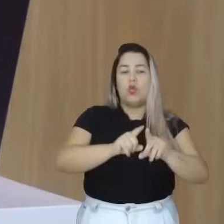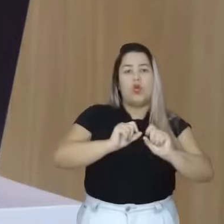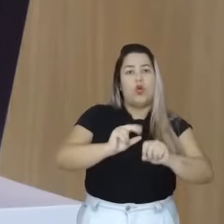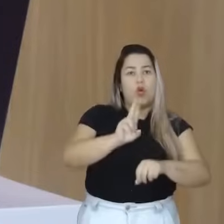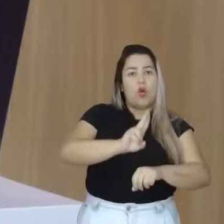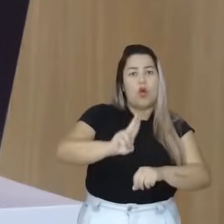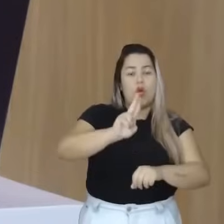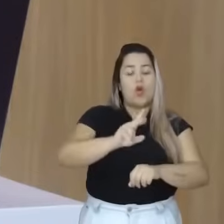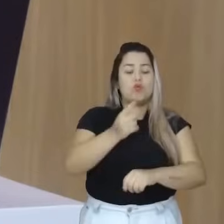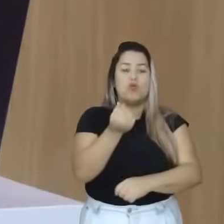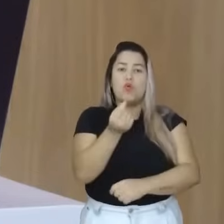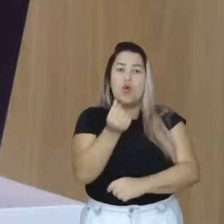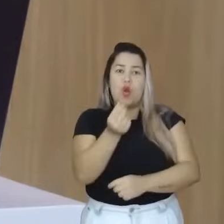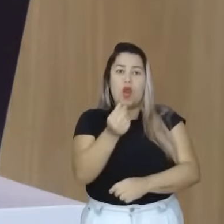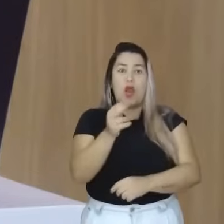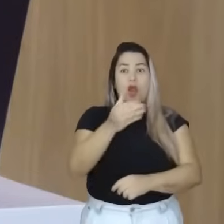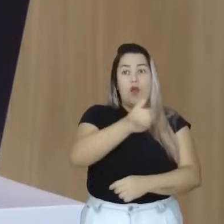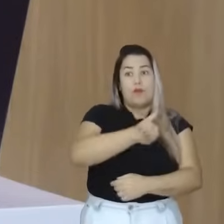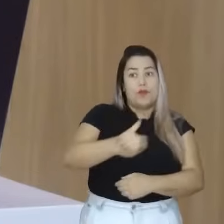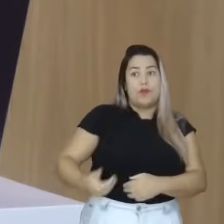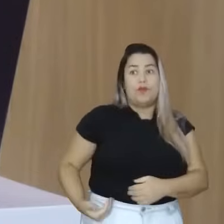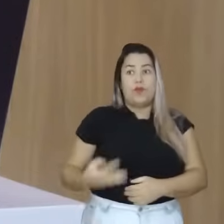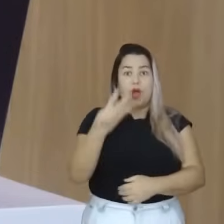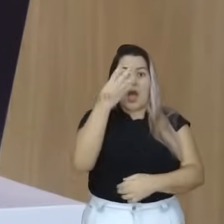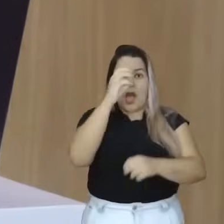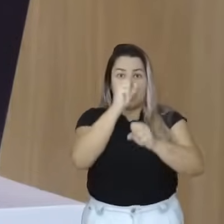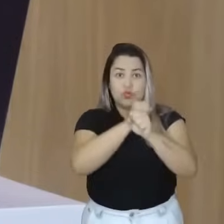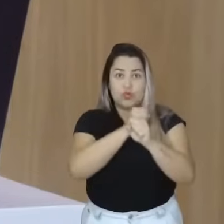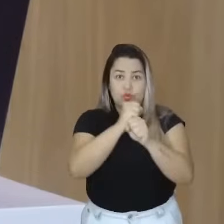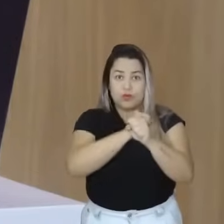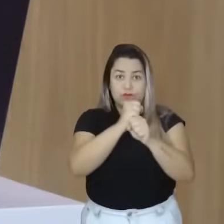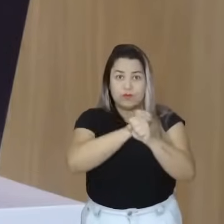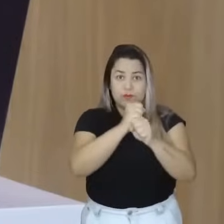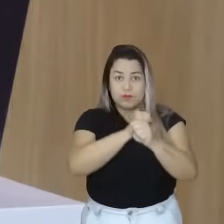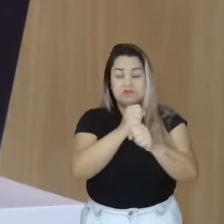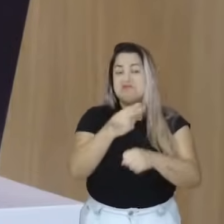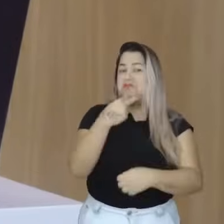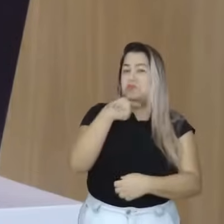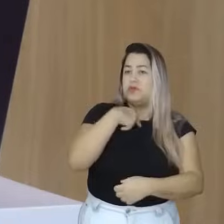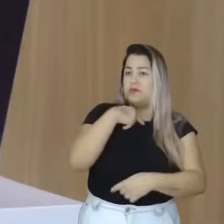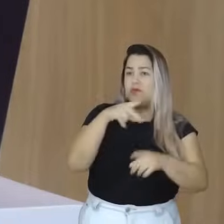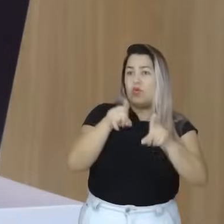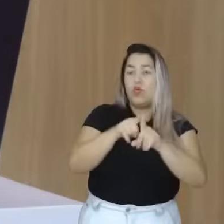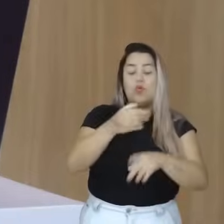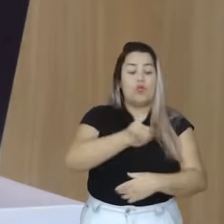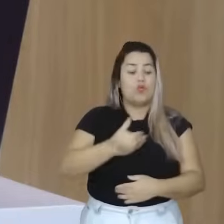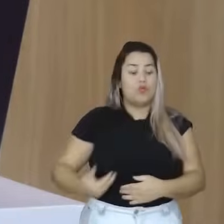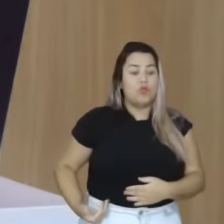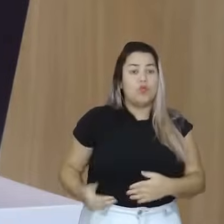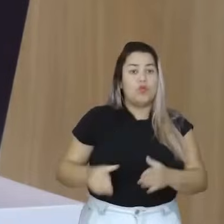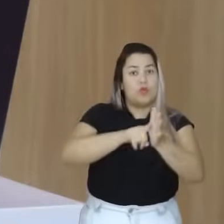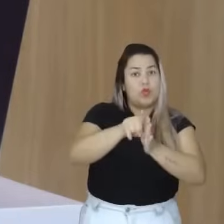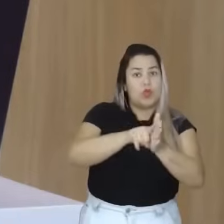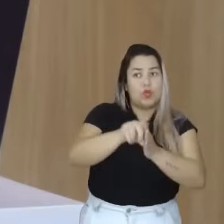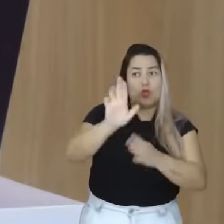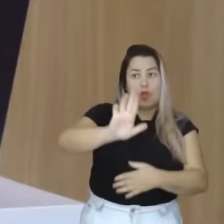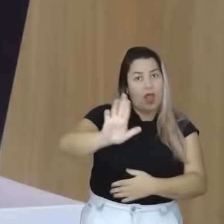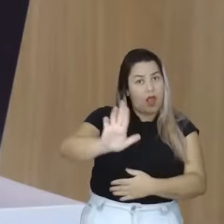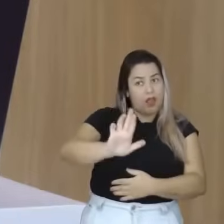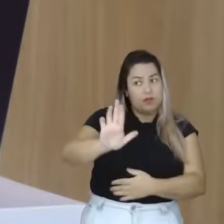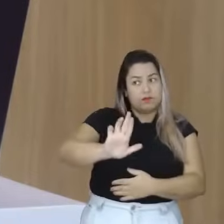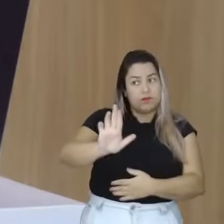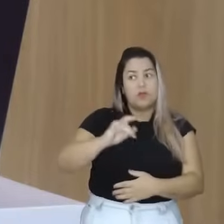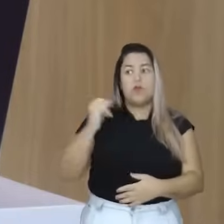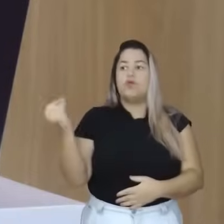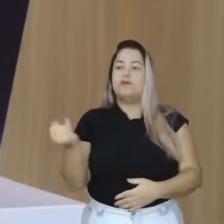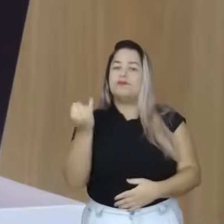público nos próximos 4 anos. E como não poderia deixar de ser, o plano do governo Lula cuida de todos, mas prioriza os que